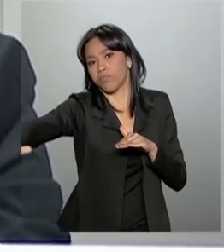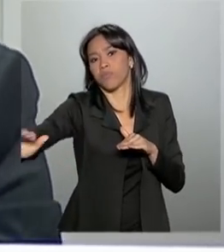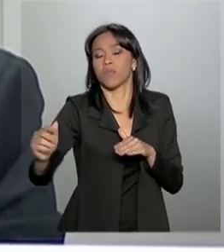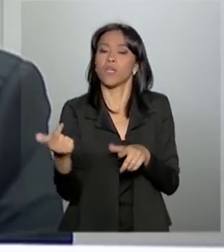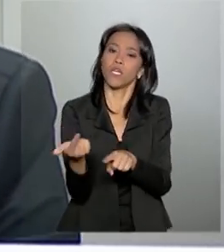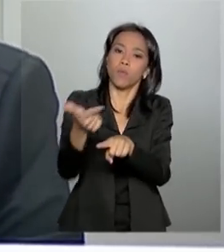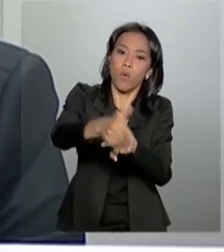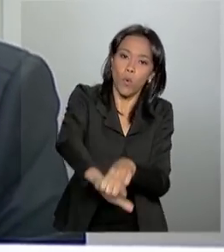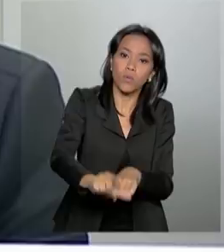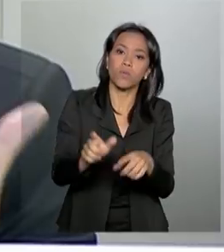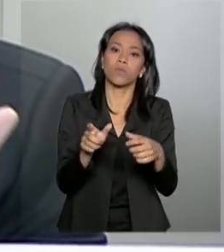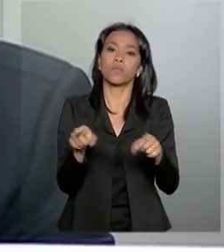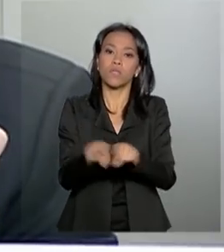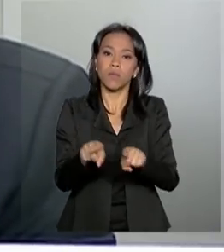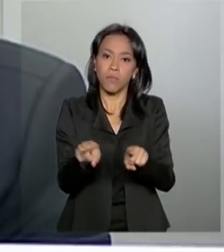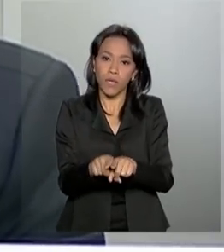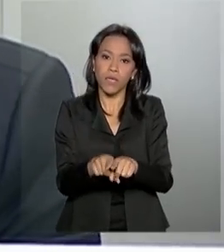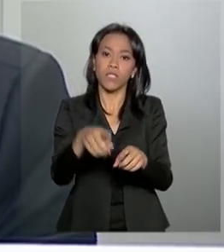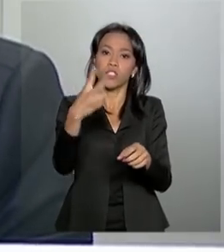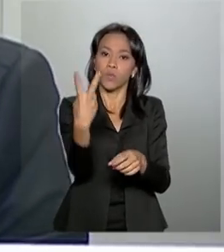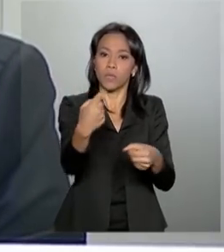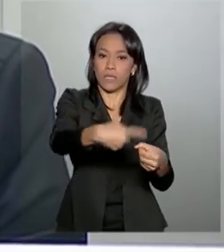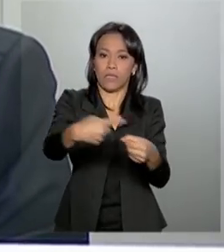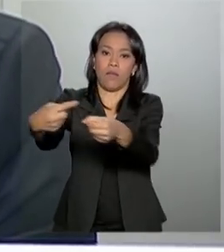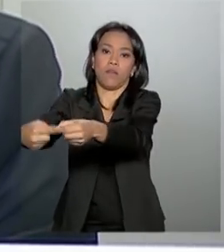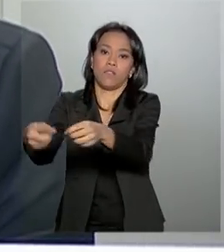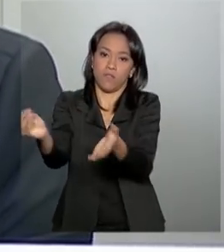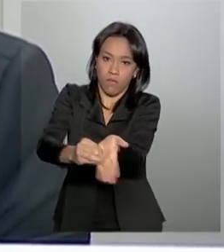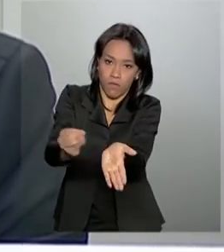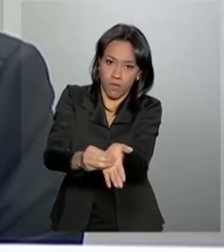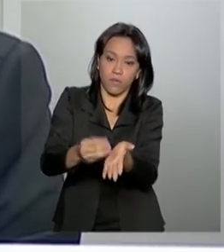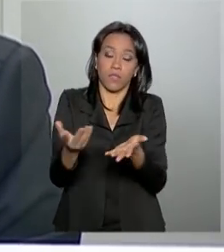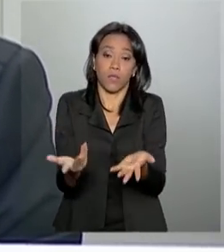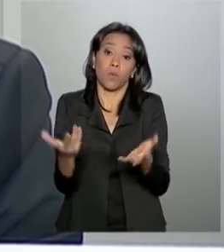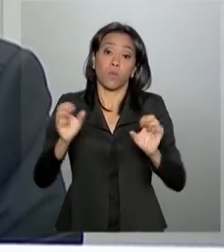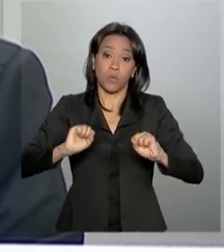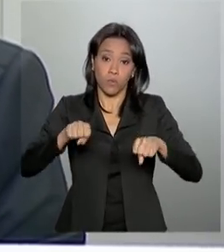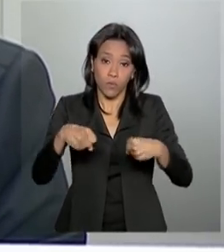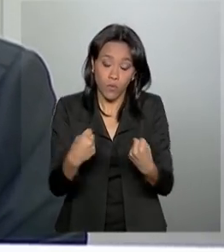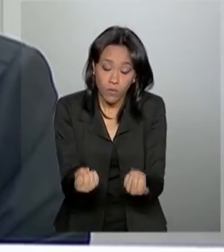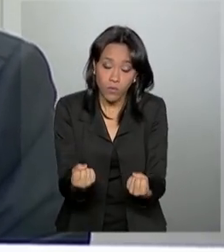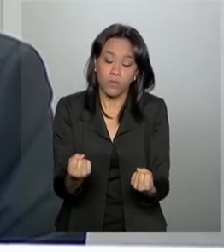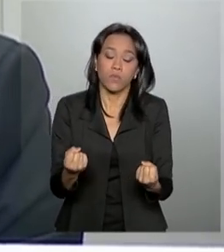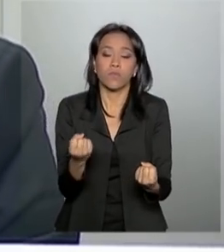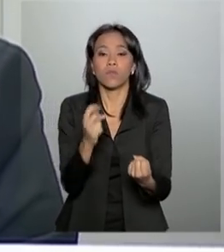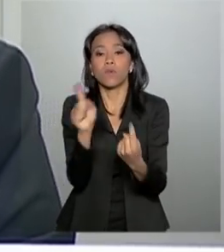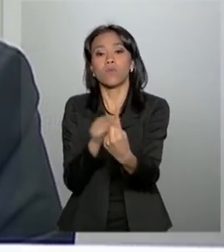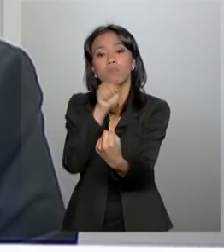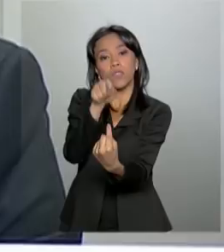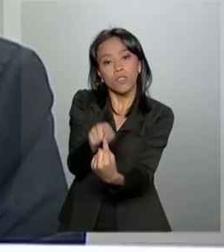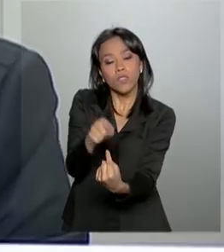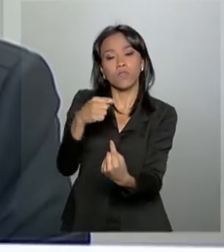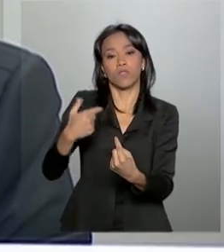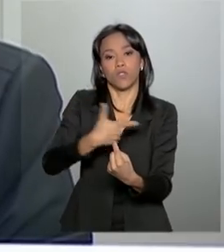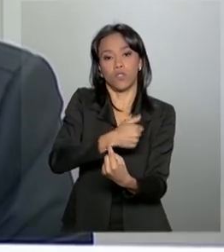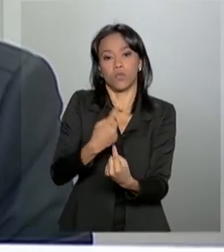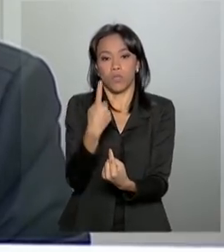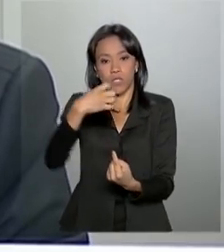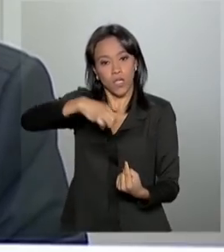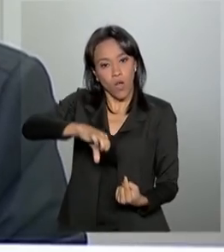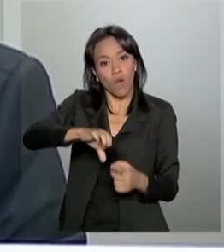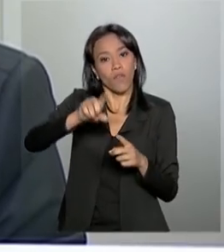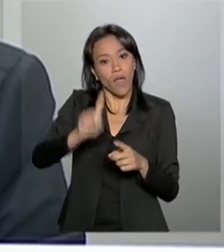trecho de Rurópolis para Meritituba. Então, o esforço, a meta de 2019 é